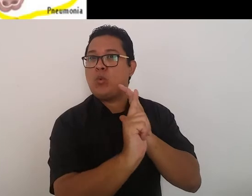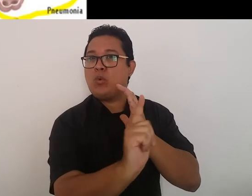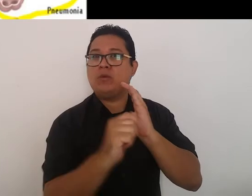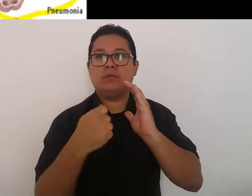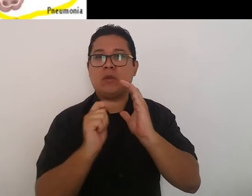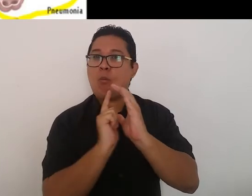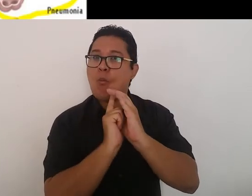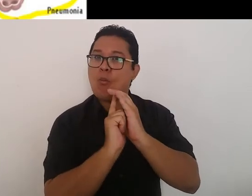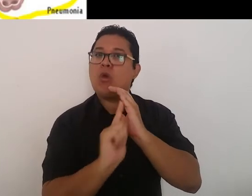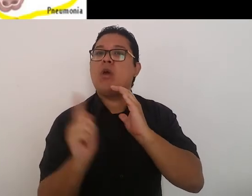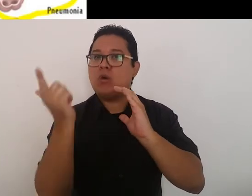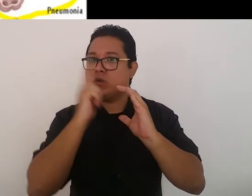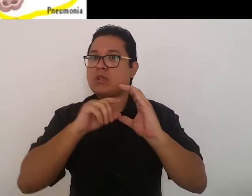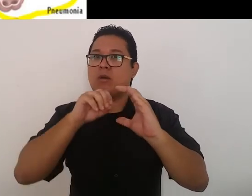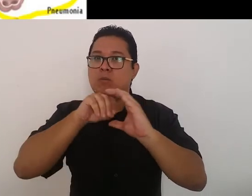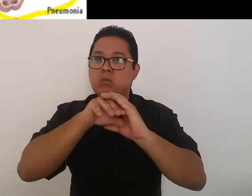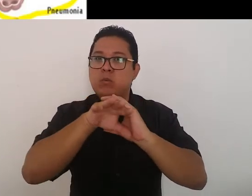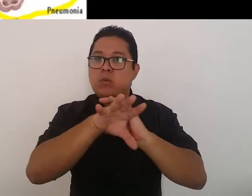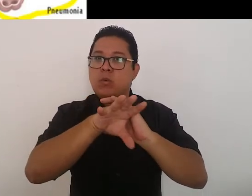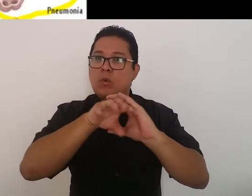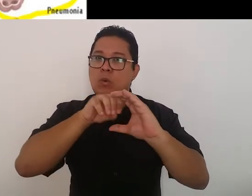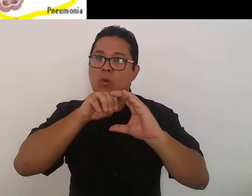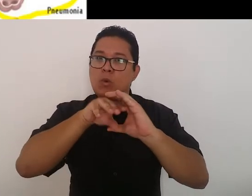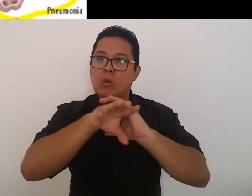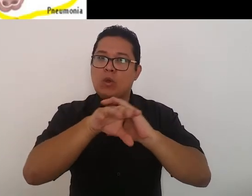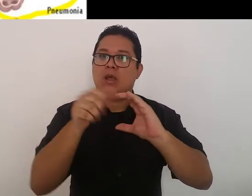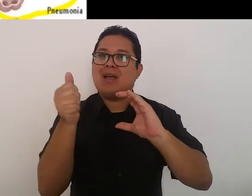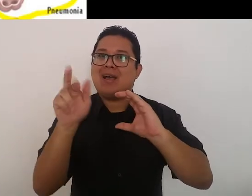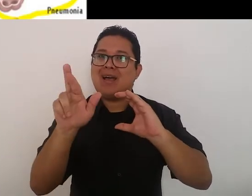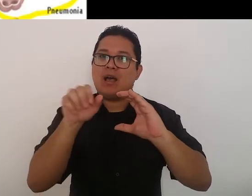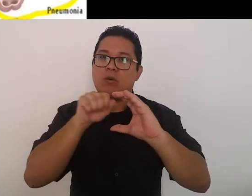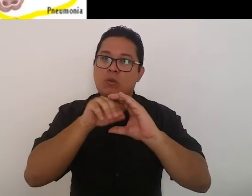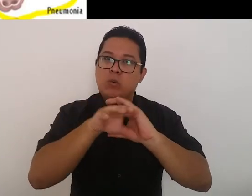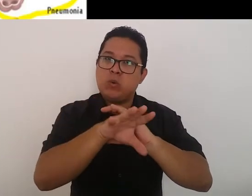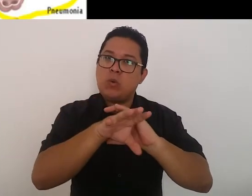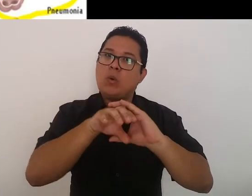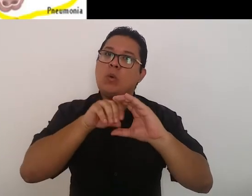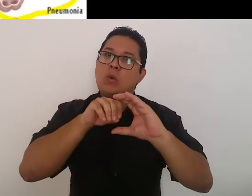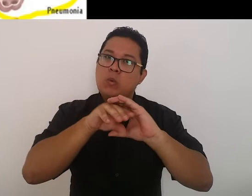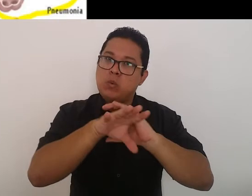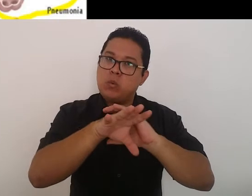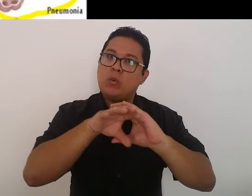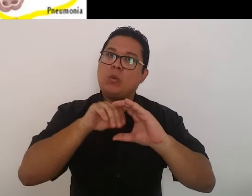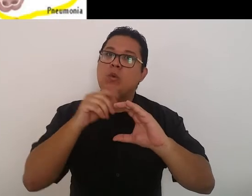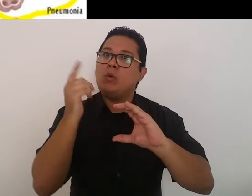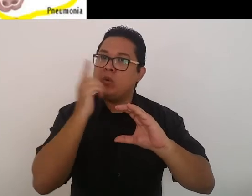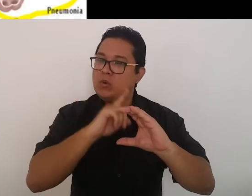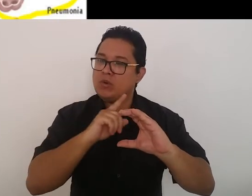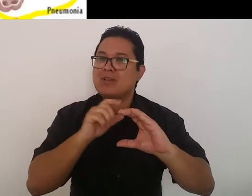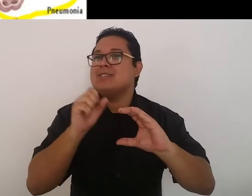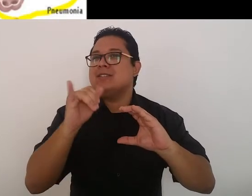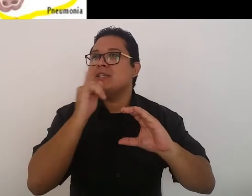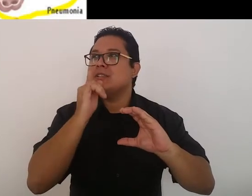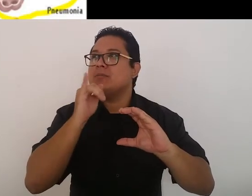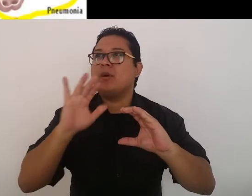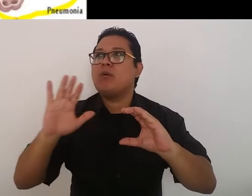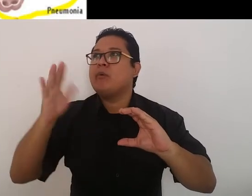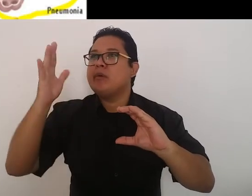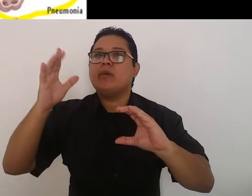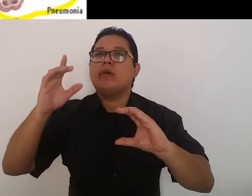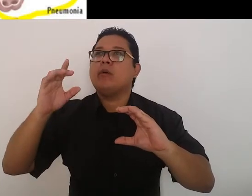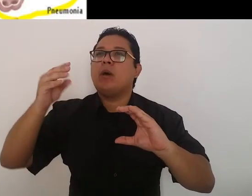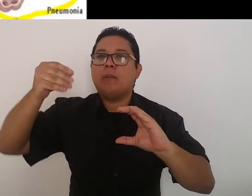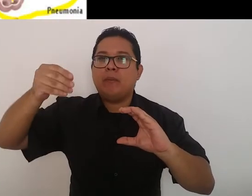muito comum você ter problemas pulmonares, bronquites, asma, etc. Porque são muito sensíveis, tá? E aí